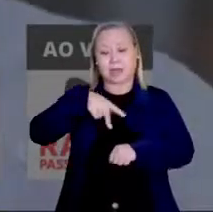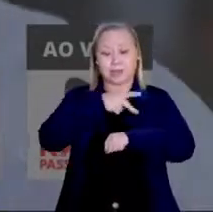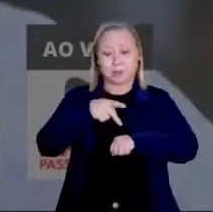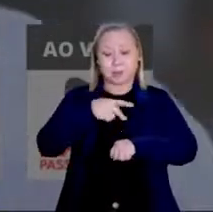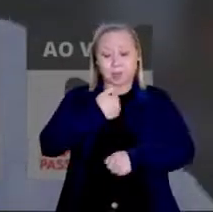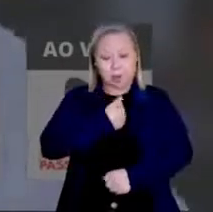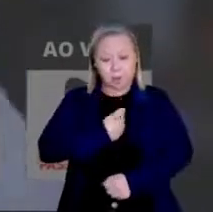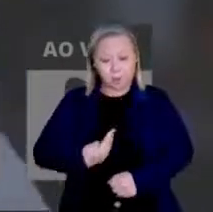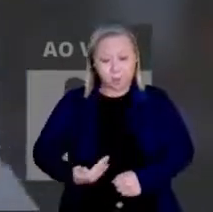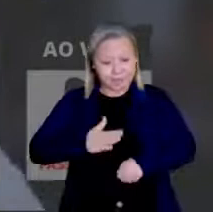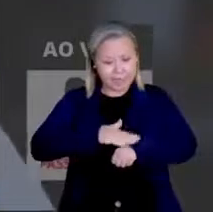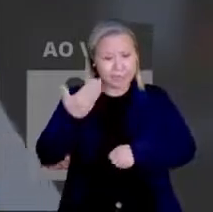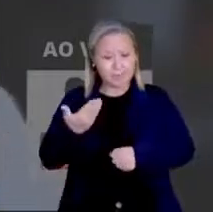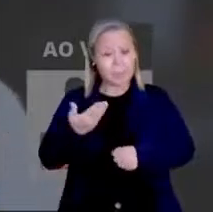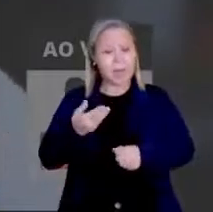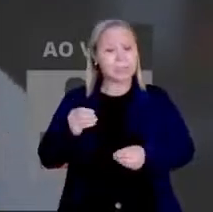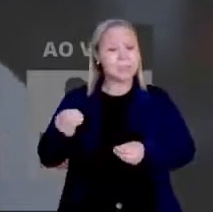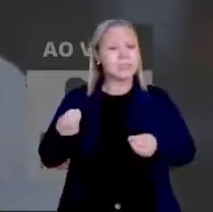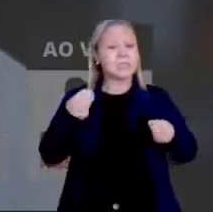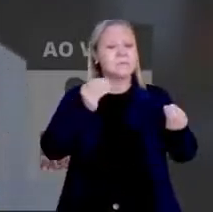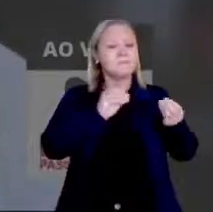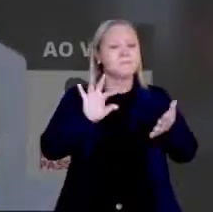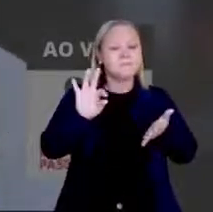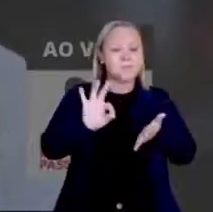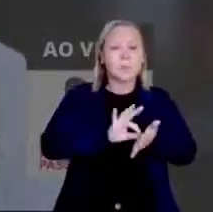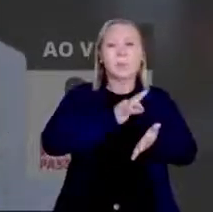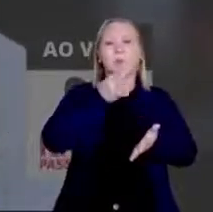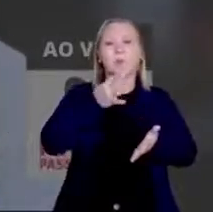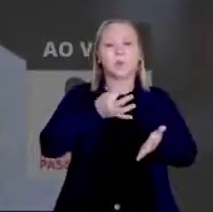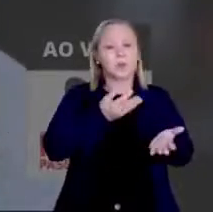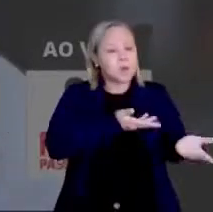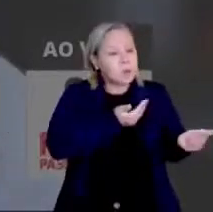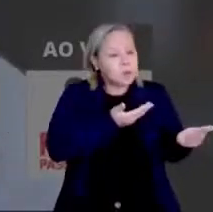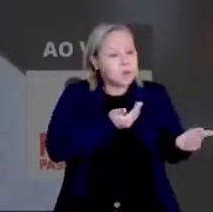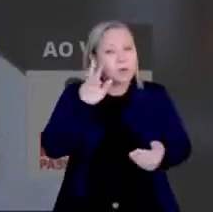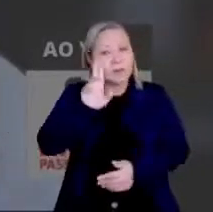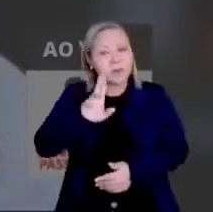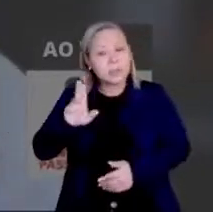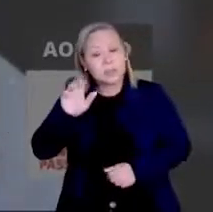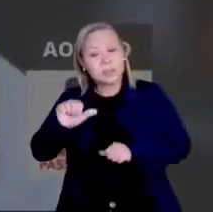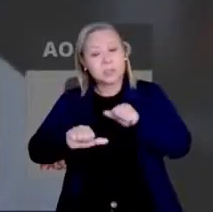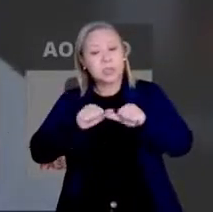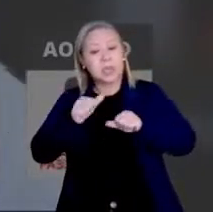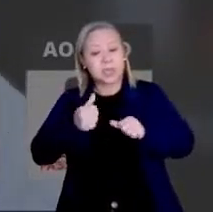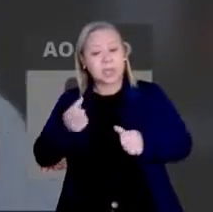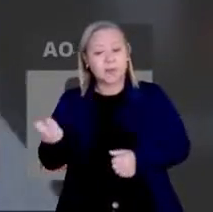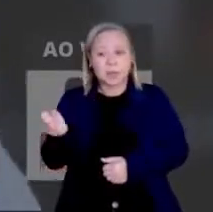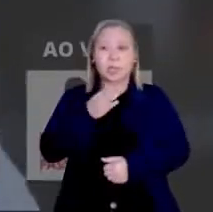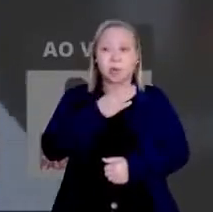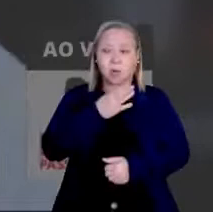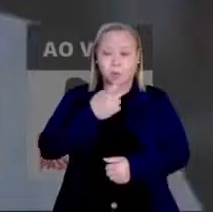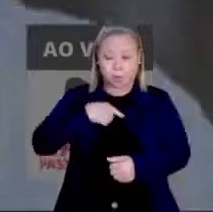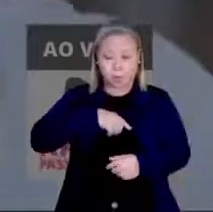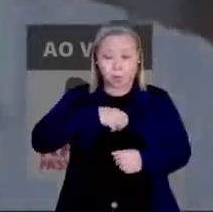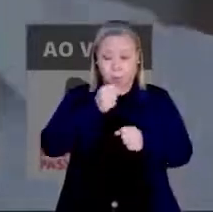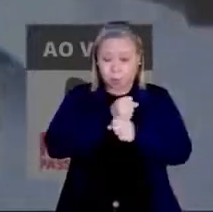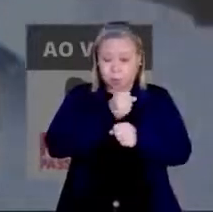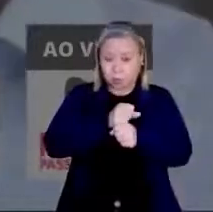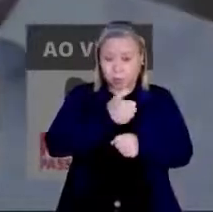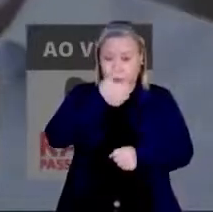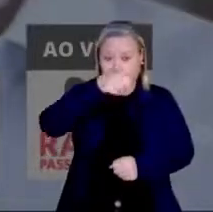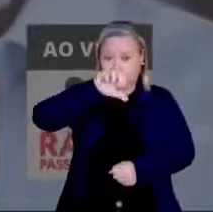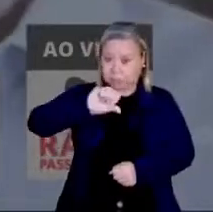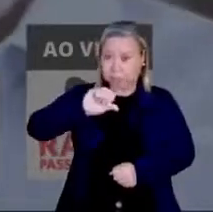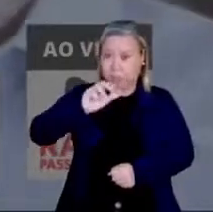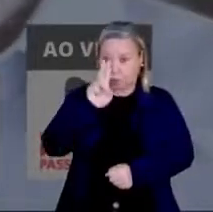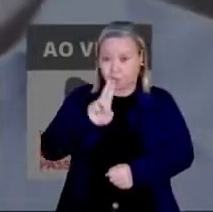querem. Estão escolhendo aquele que ele quer, ou seja, numa falta de democracia sem precedente, e, ao mesmo tempo, as